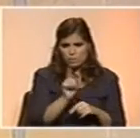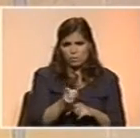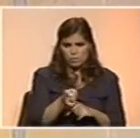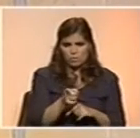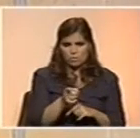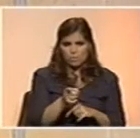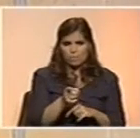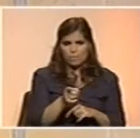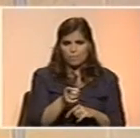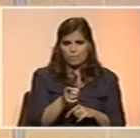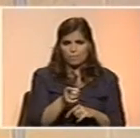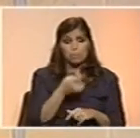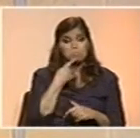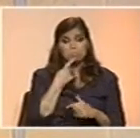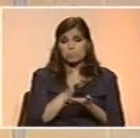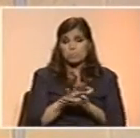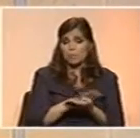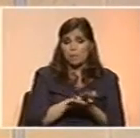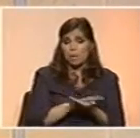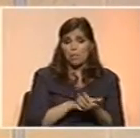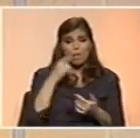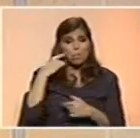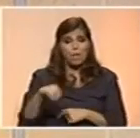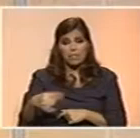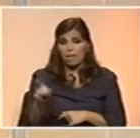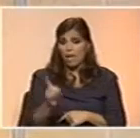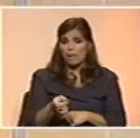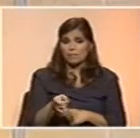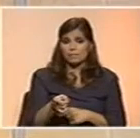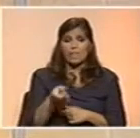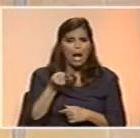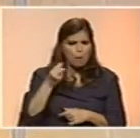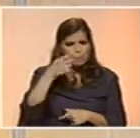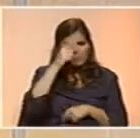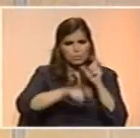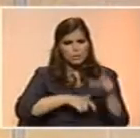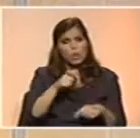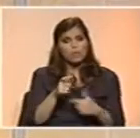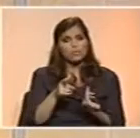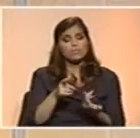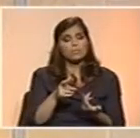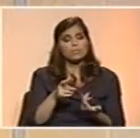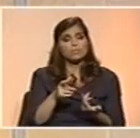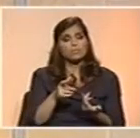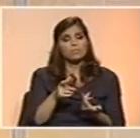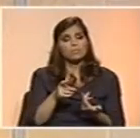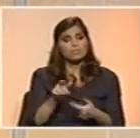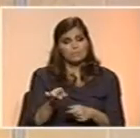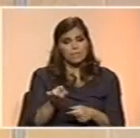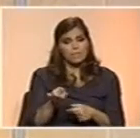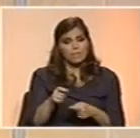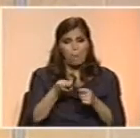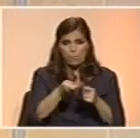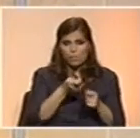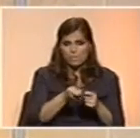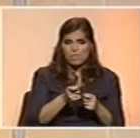quase isso. Sem nos apercebermos, lá está, é o tal dia-a-dia. E há muitas pessoas que, principalmente com, e aqui estou uma provocação